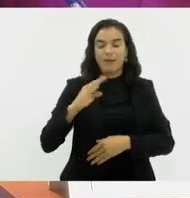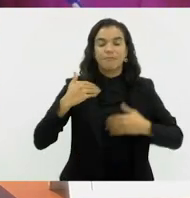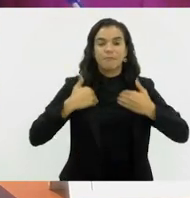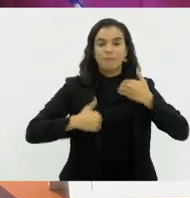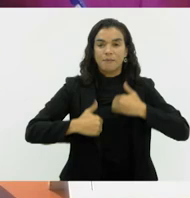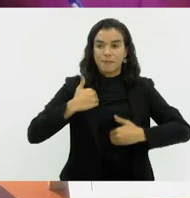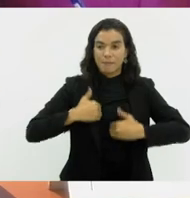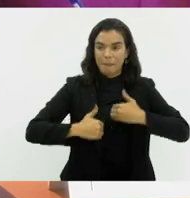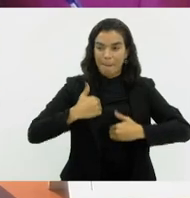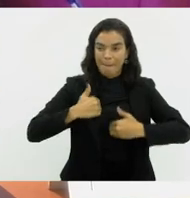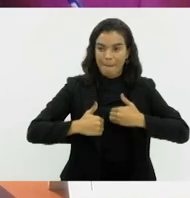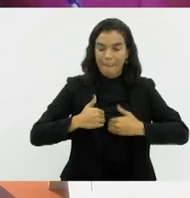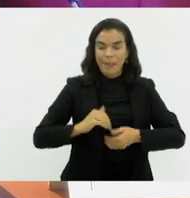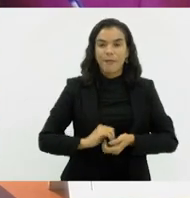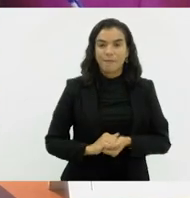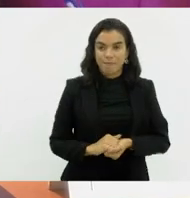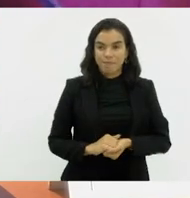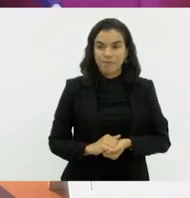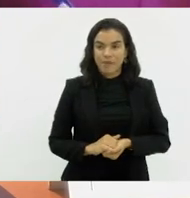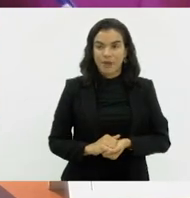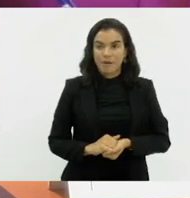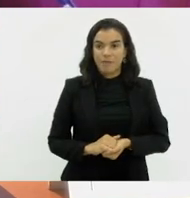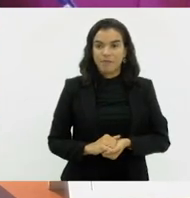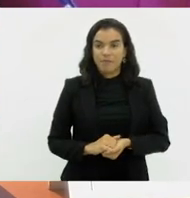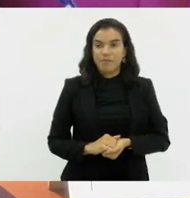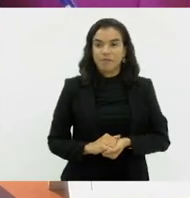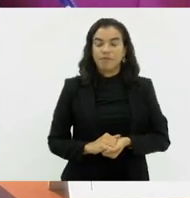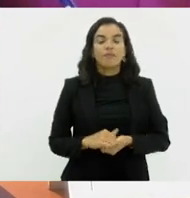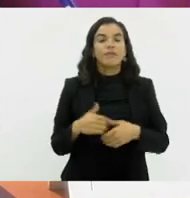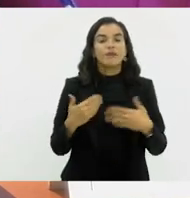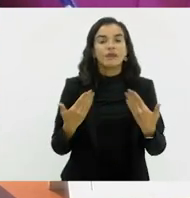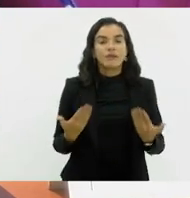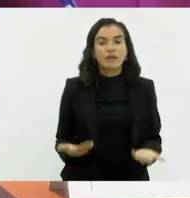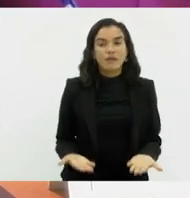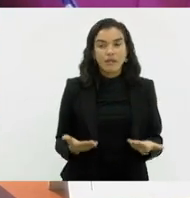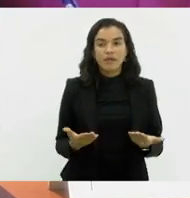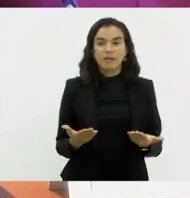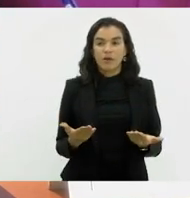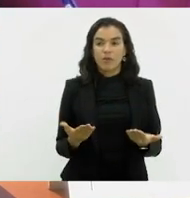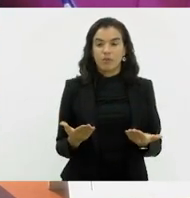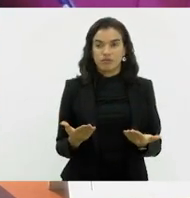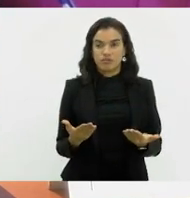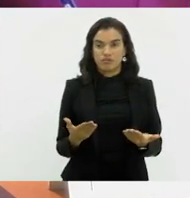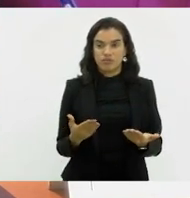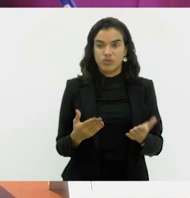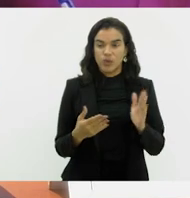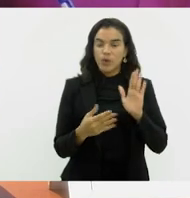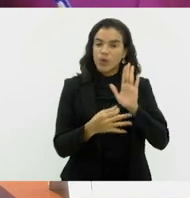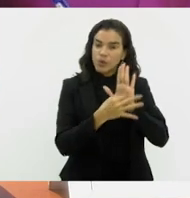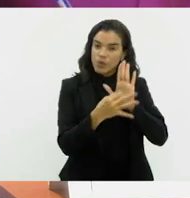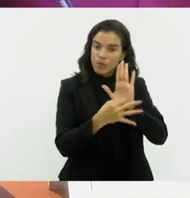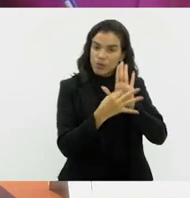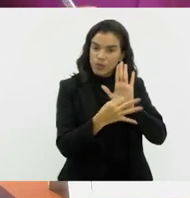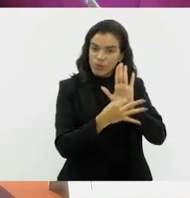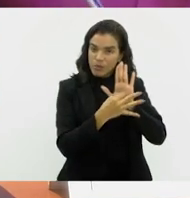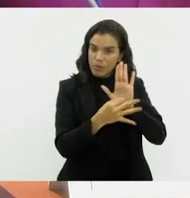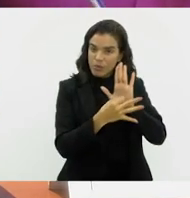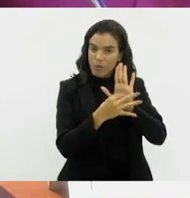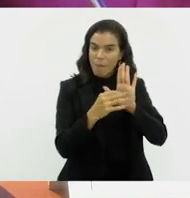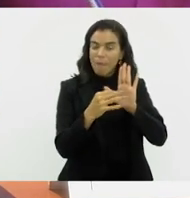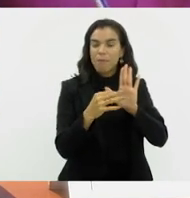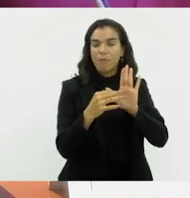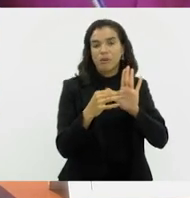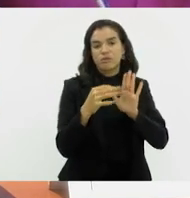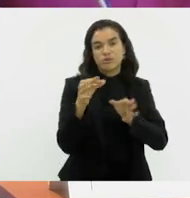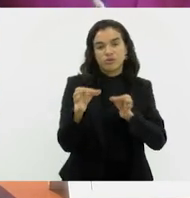assim como já havíamos comentado na última reunião. Então, depois do parecer da